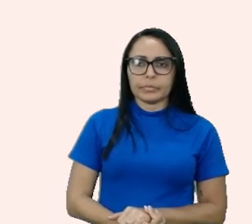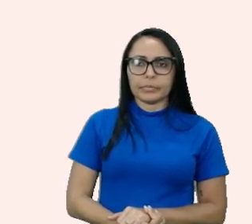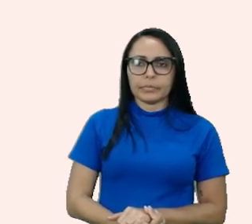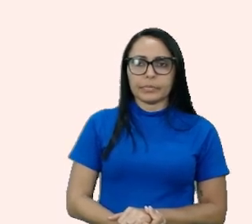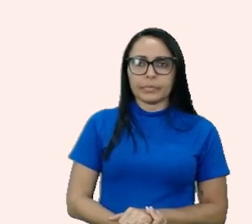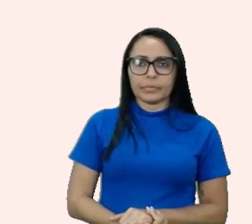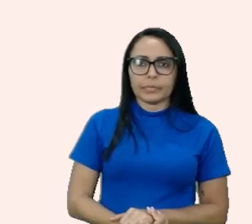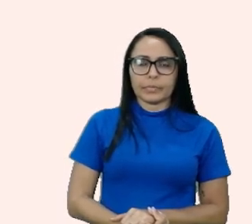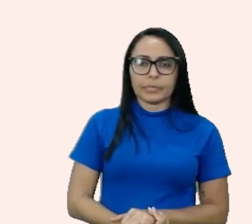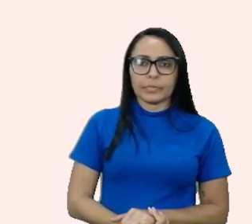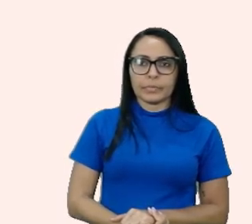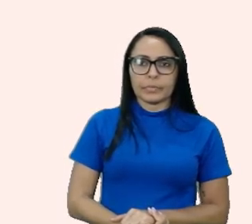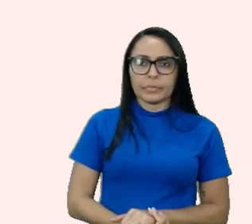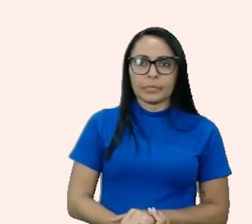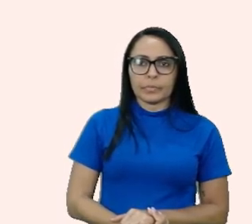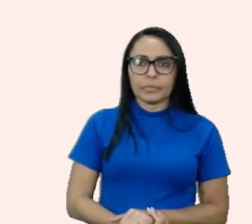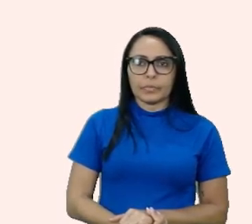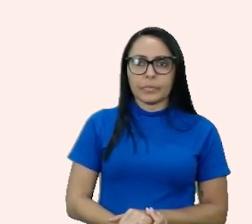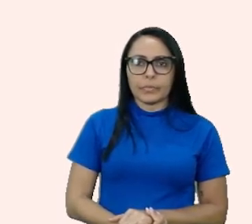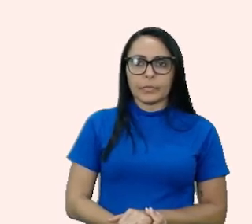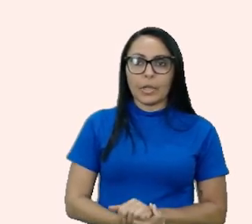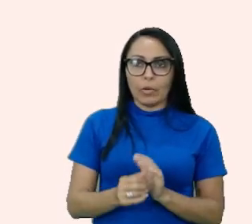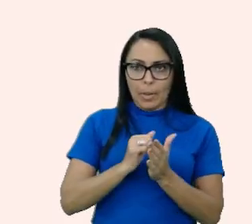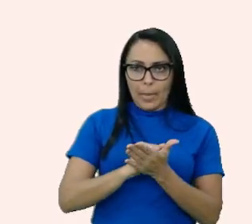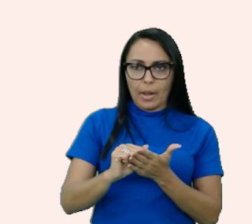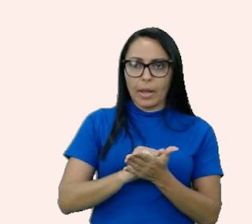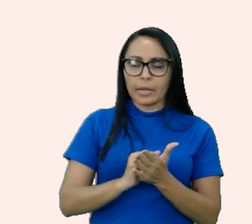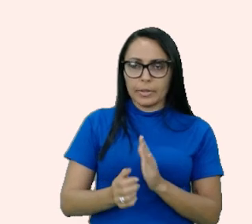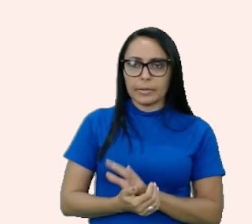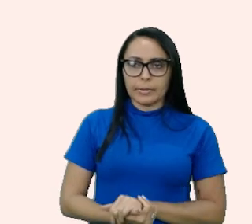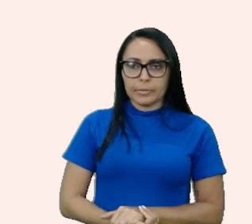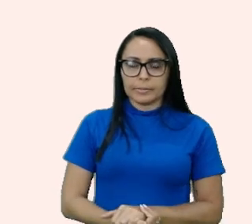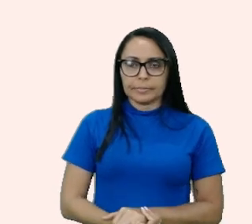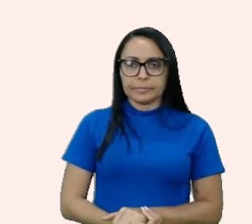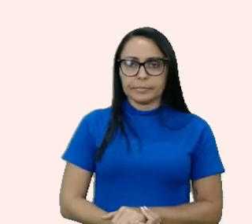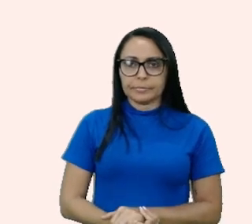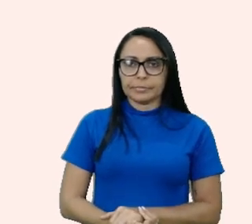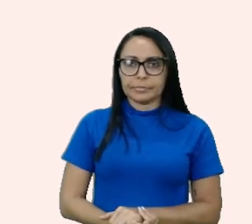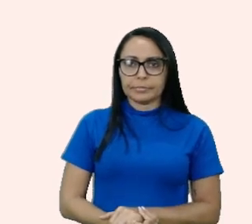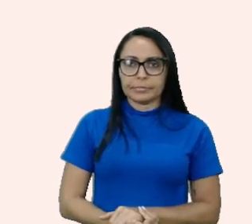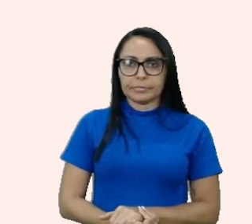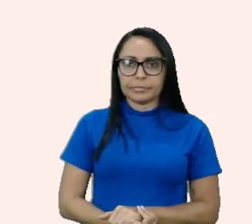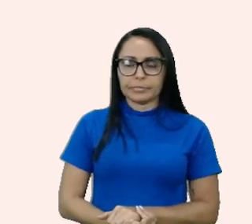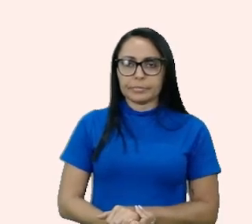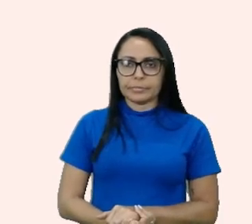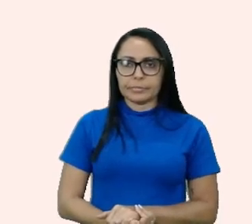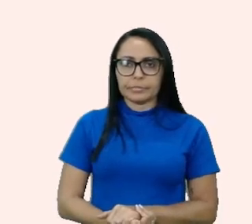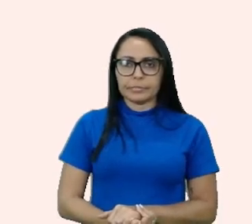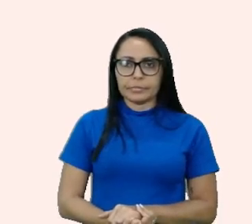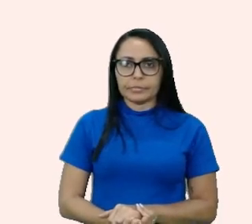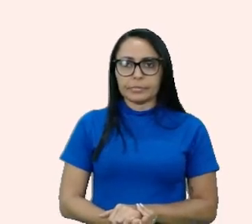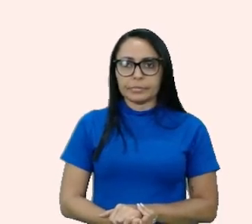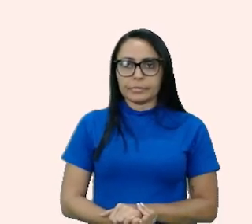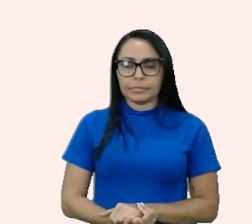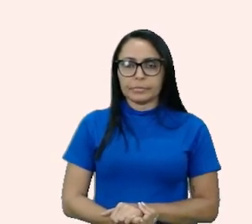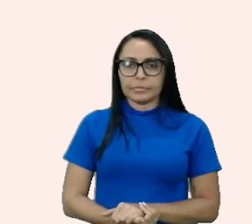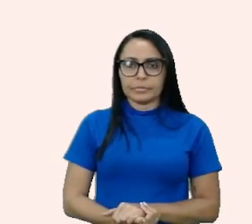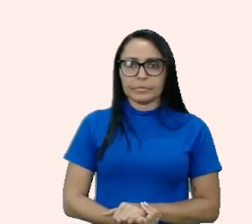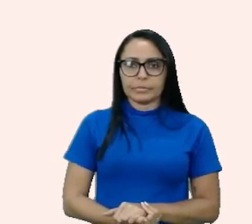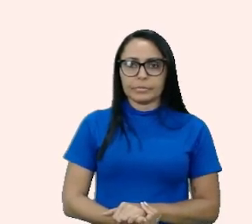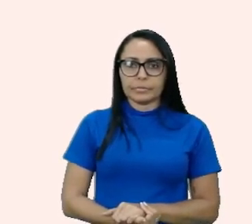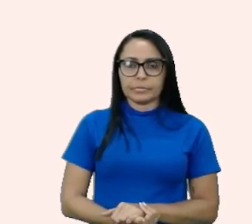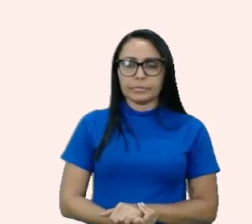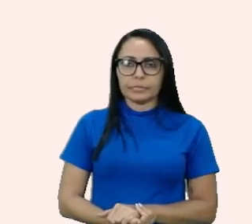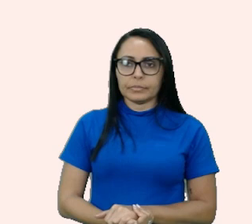Ficou feio, vou apagar aqui porque você merece sempre o melhor. Ficou feio esse tracinho e esse. Então aí eu tenho a minha